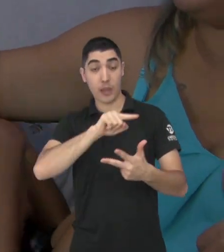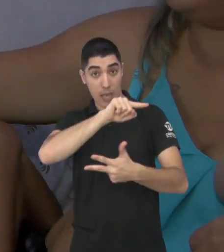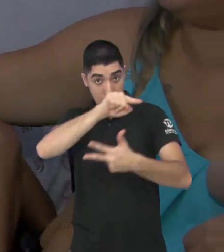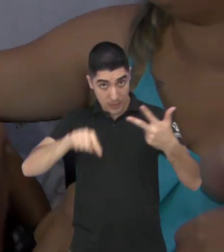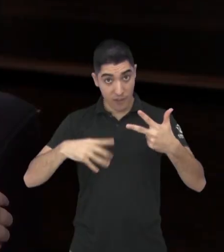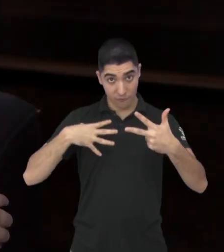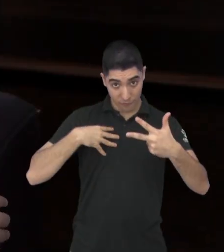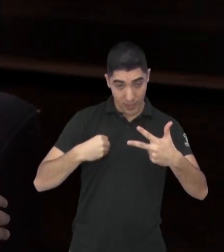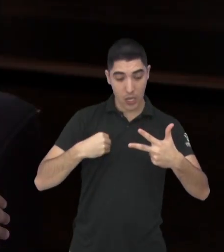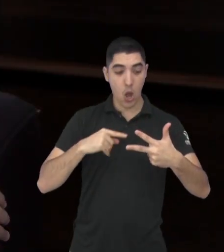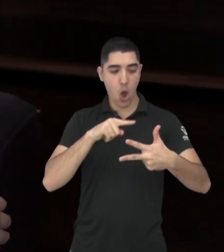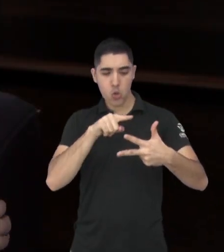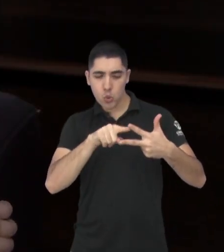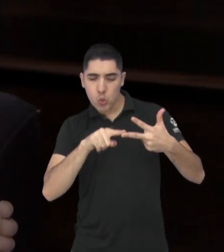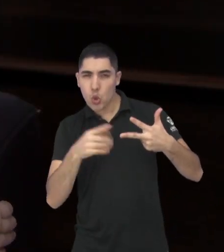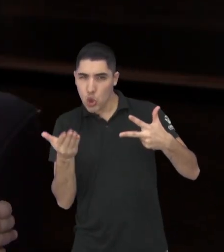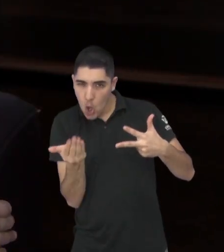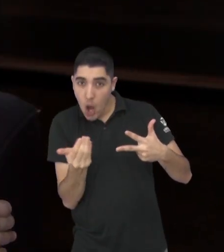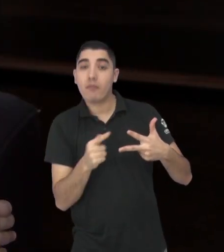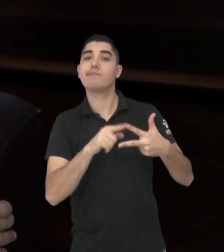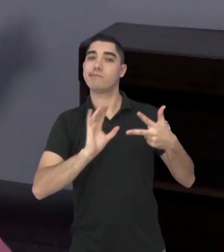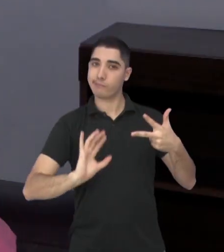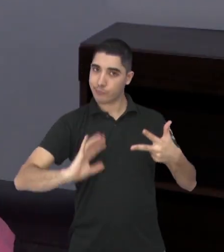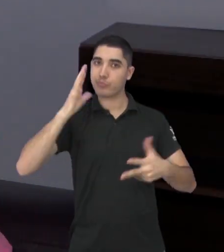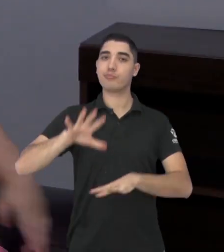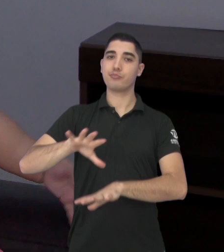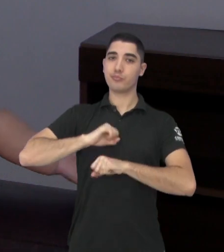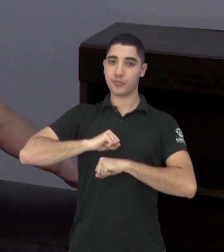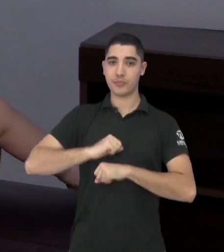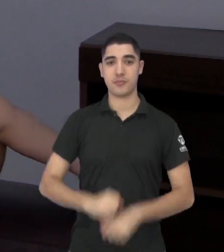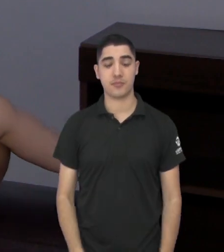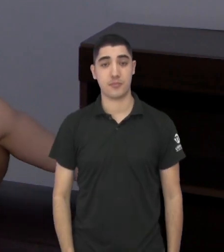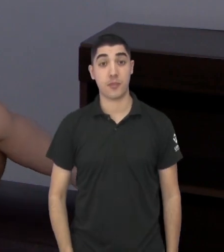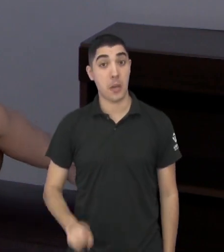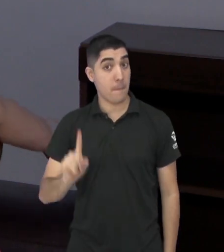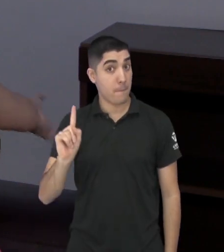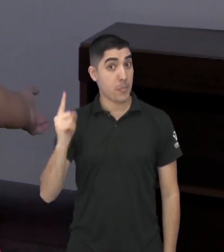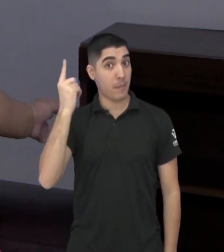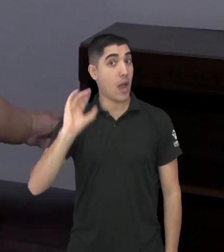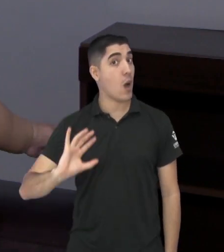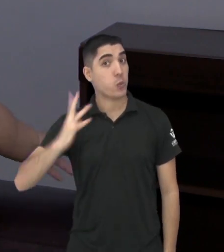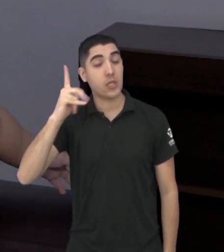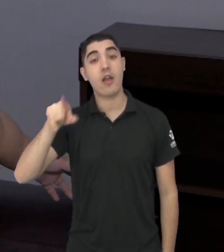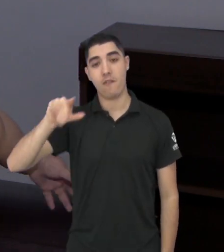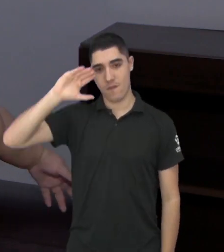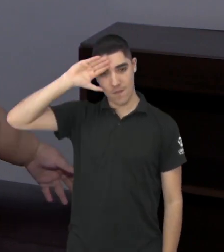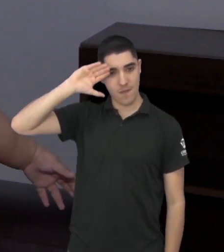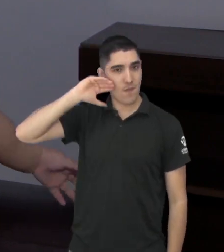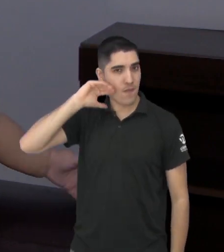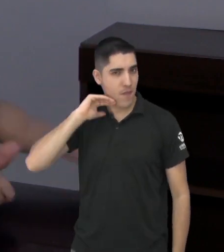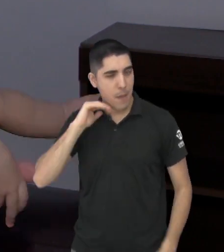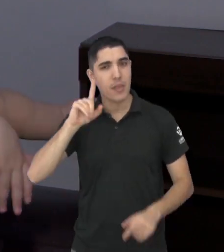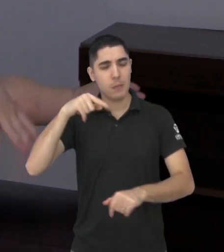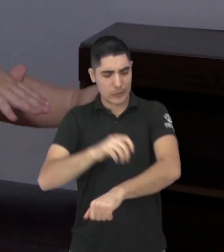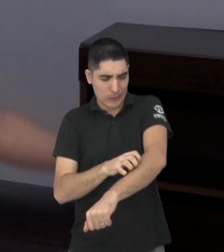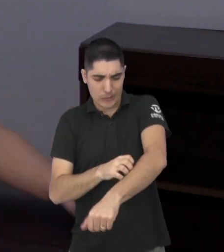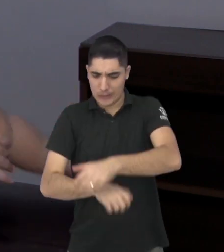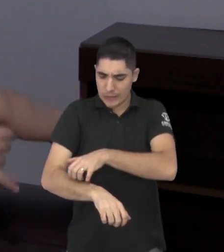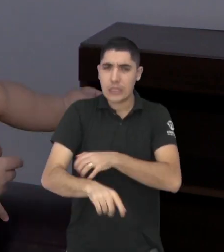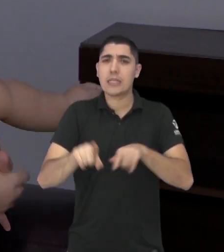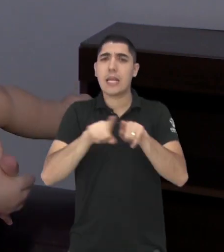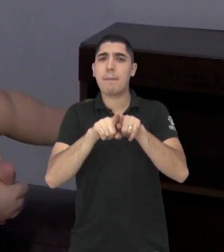2 filhos mais novos tiveram a doença. O primeiro sintoma foi a febre, muita coceira e as feridinhas na